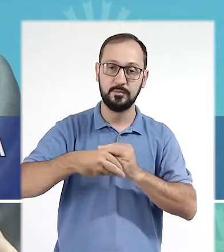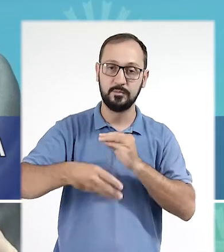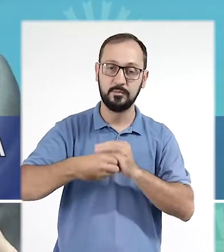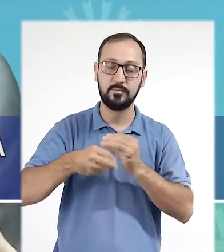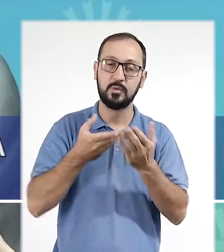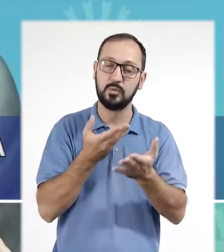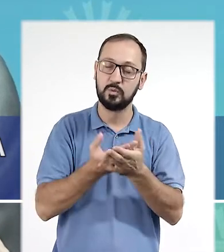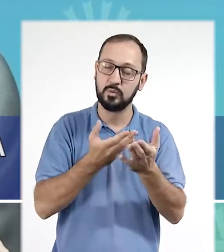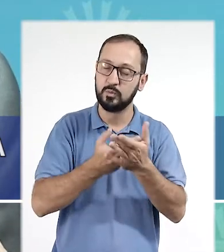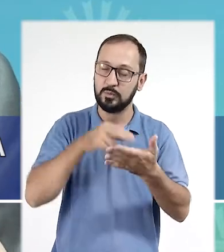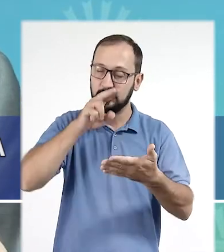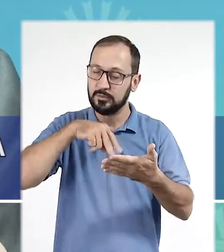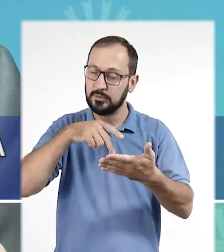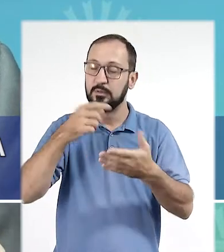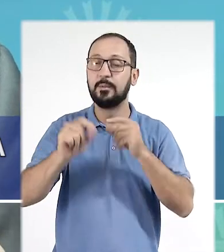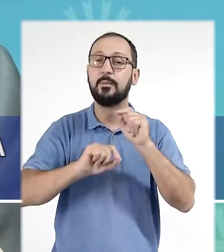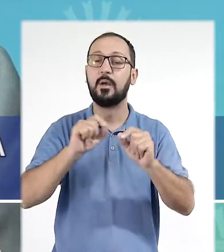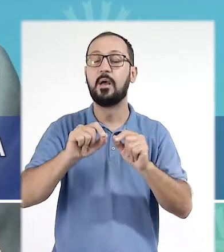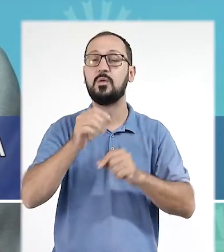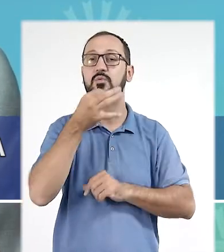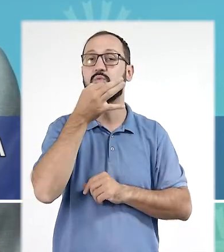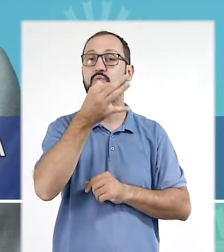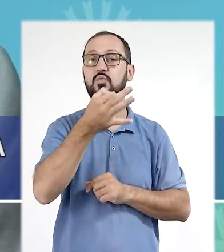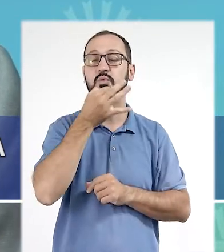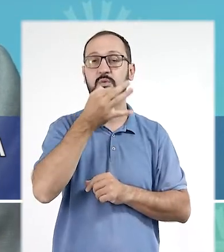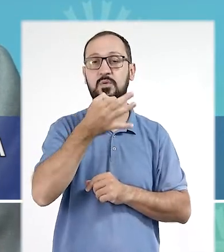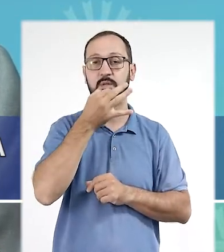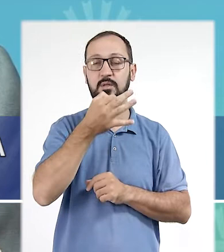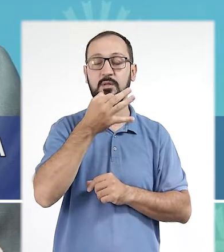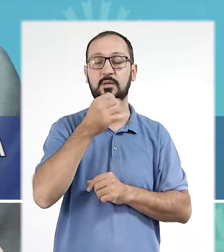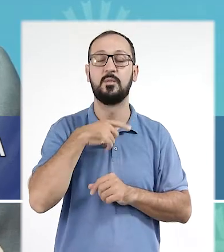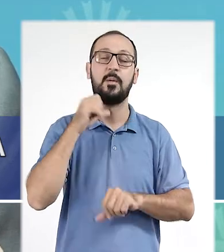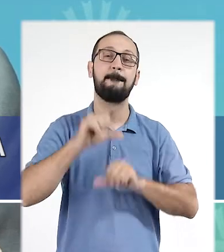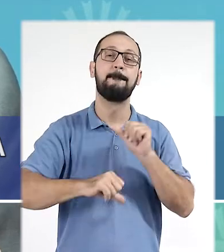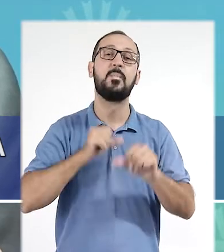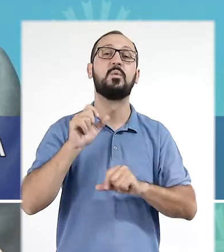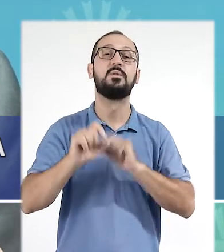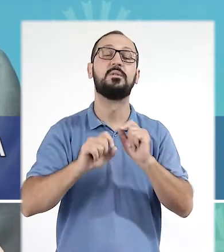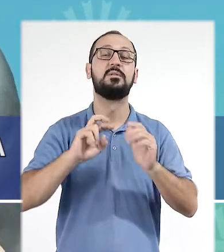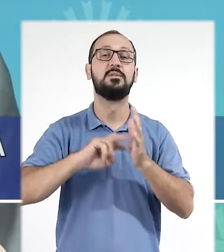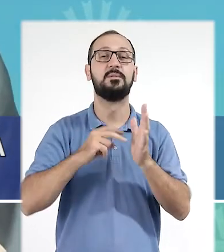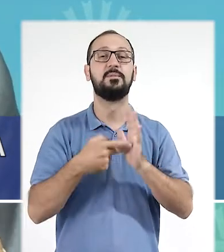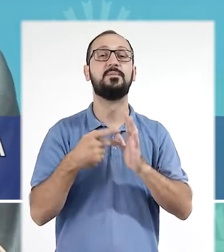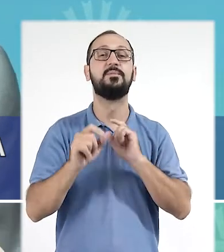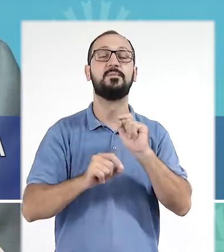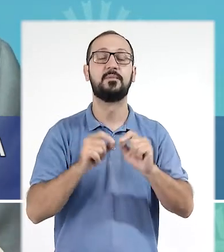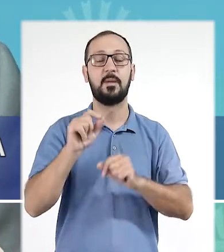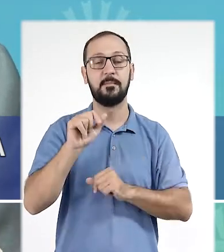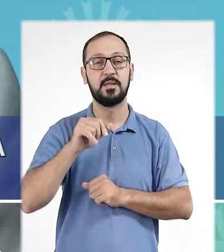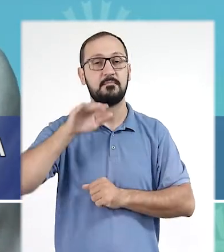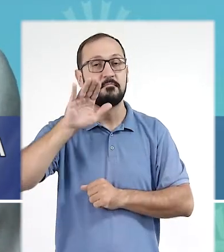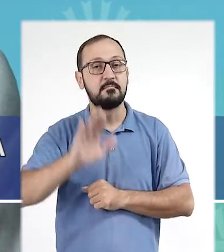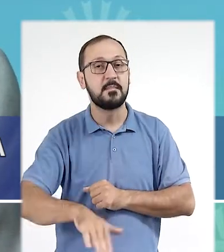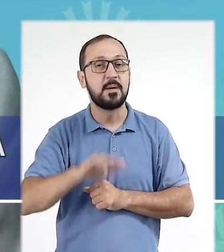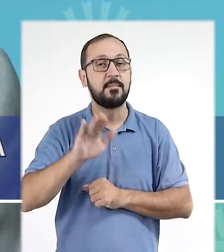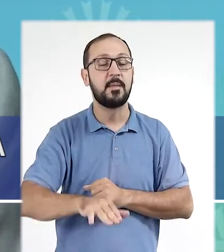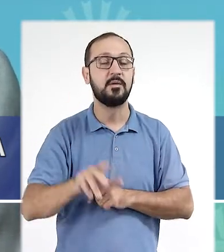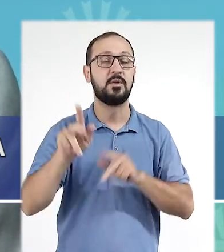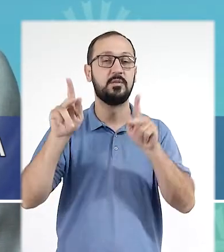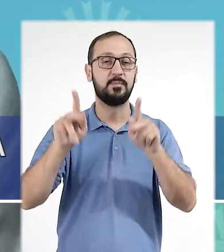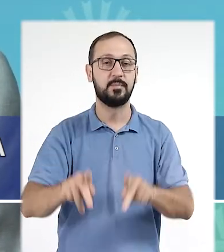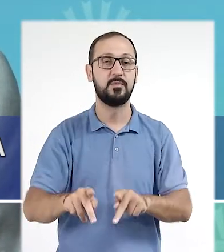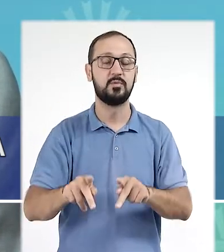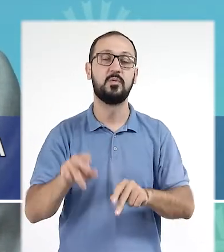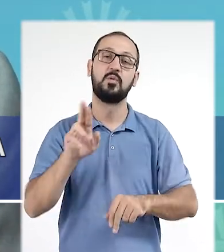emendas nesse sentido, estudando muito bem, para sugerir uma mudança que signifique valores menores